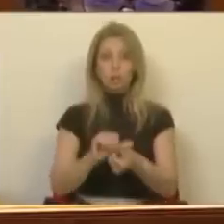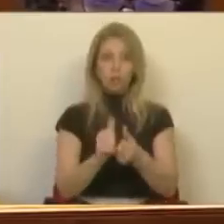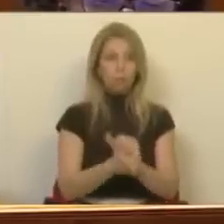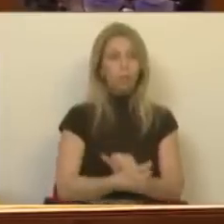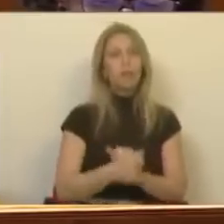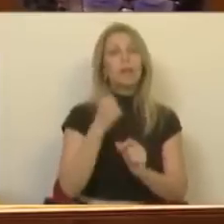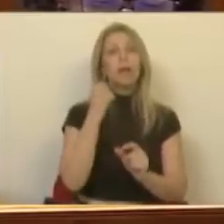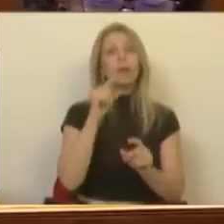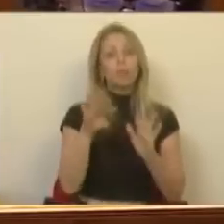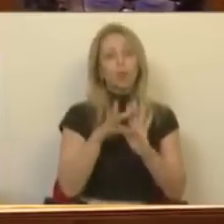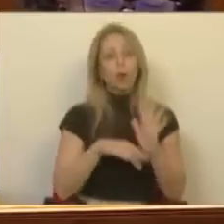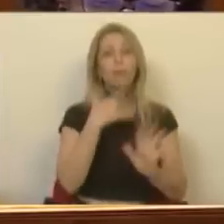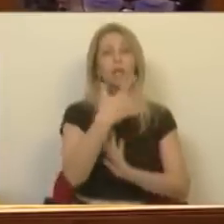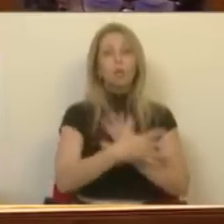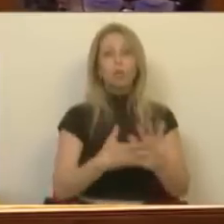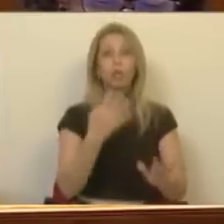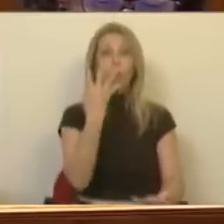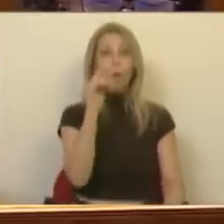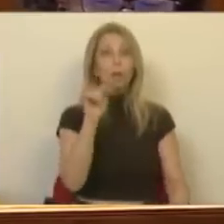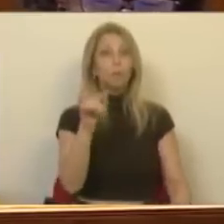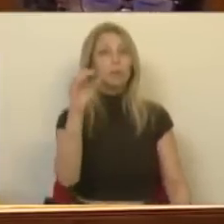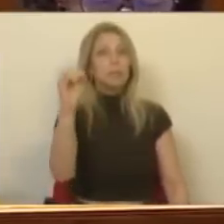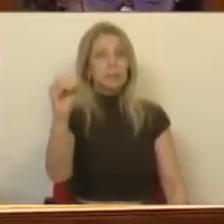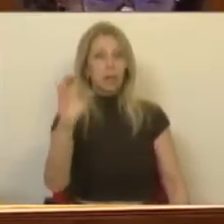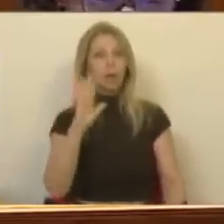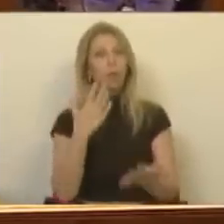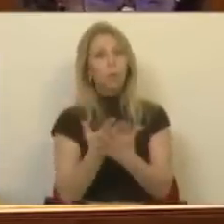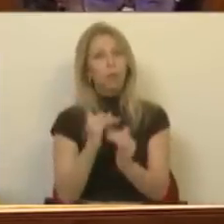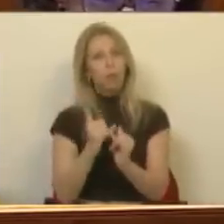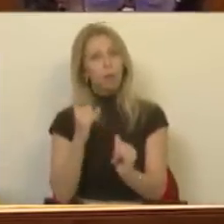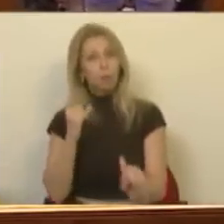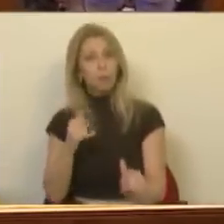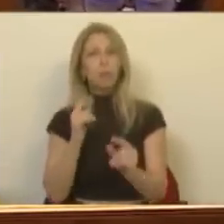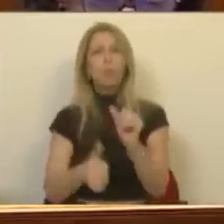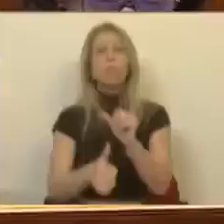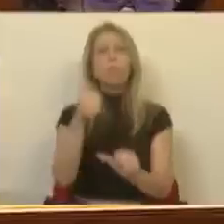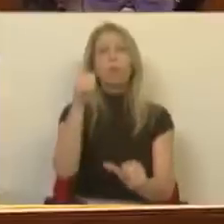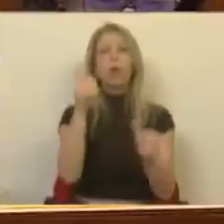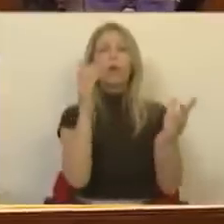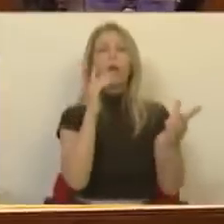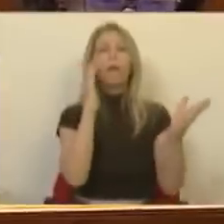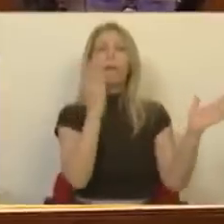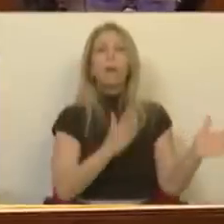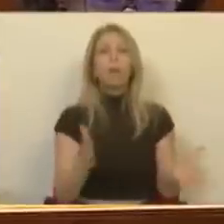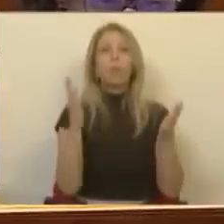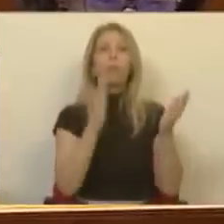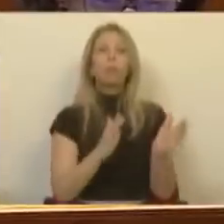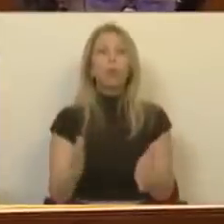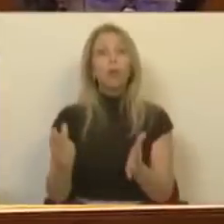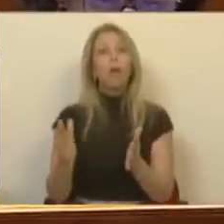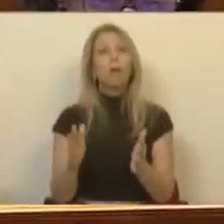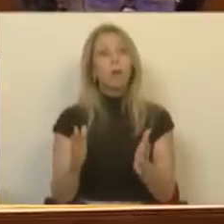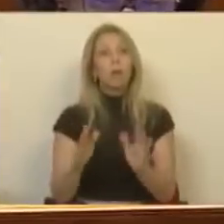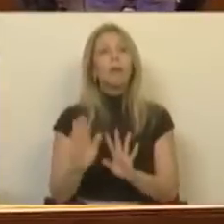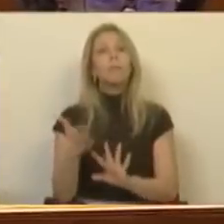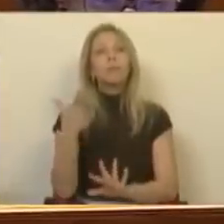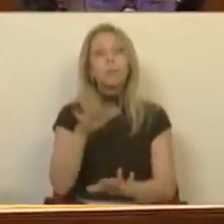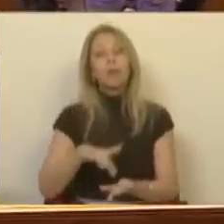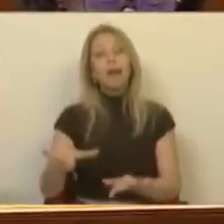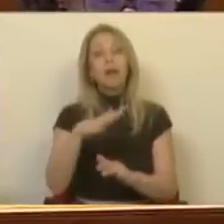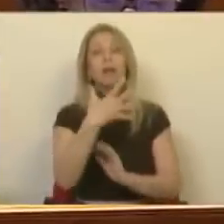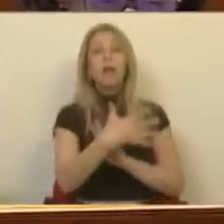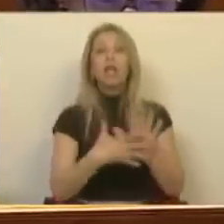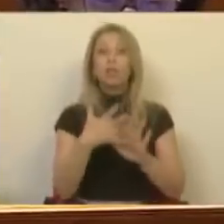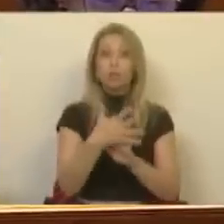de 4.0 de forma reforçar a automação e melhorar a produtividade no centro de fábrica e em particular na atividade industrial